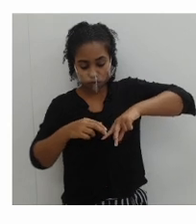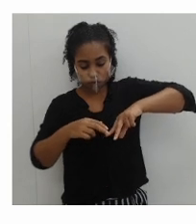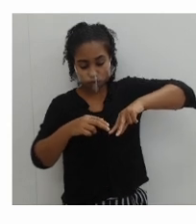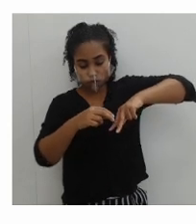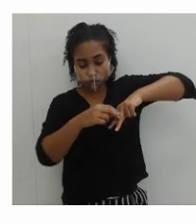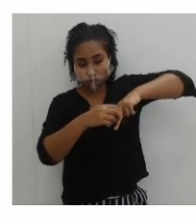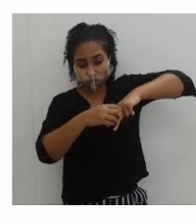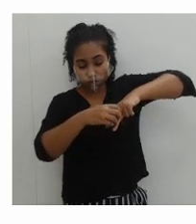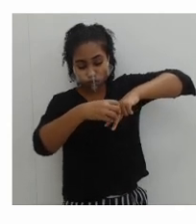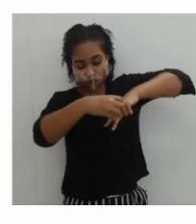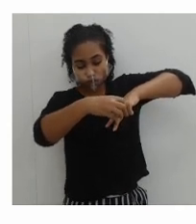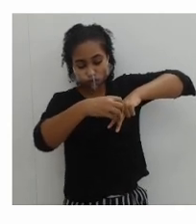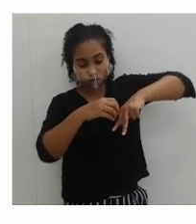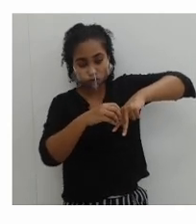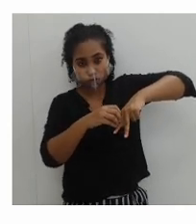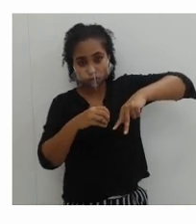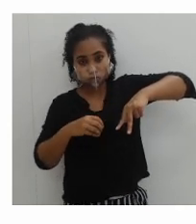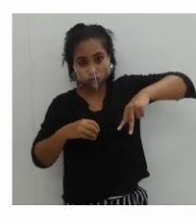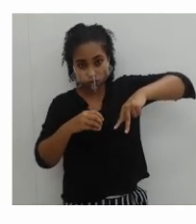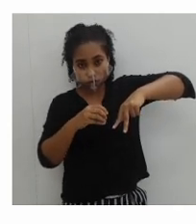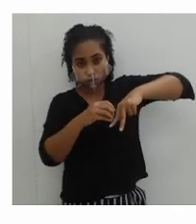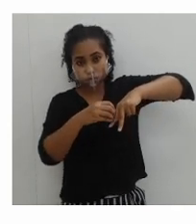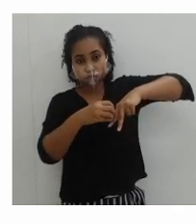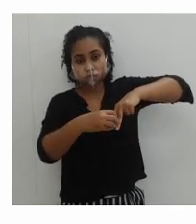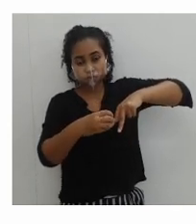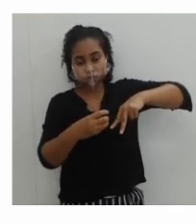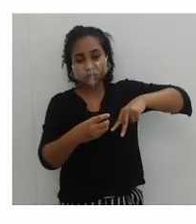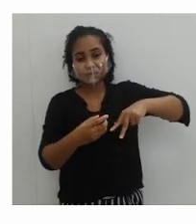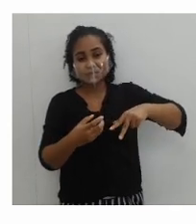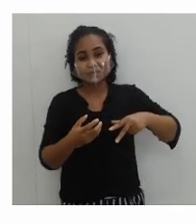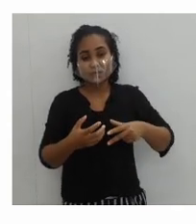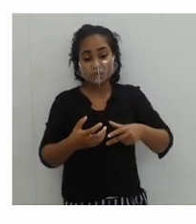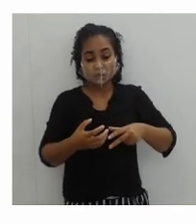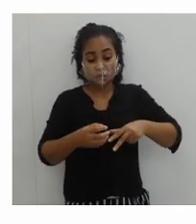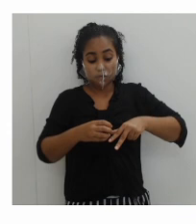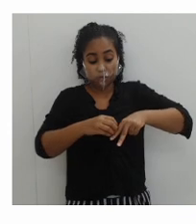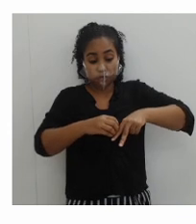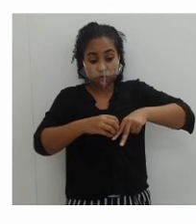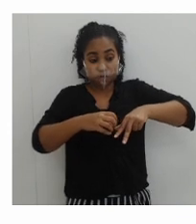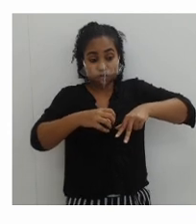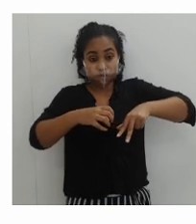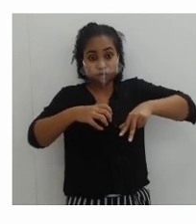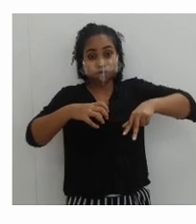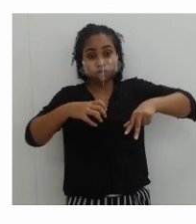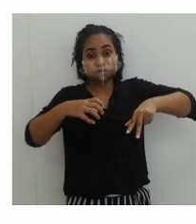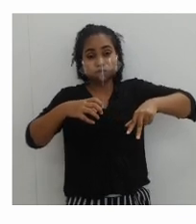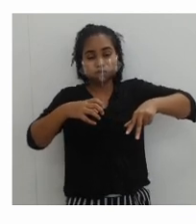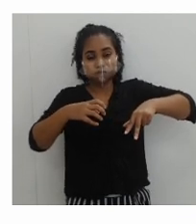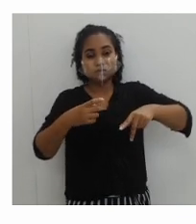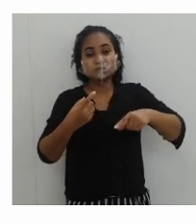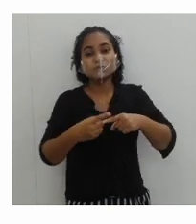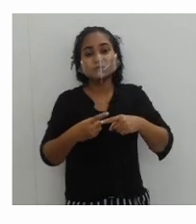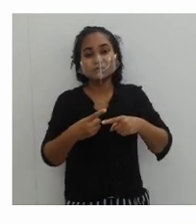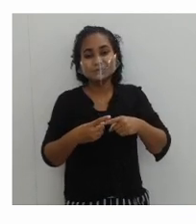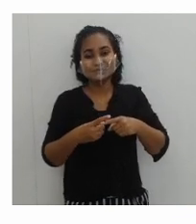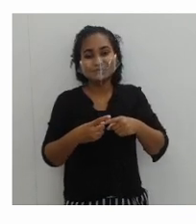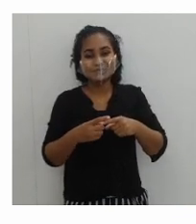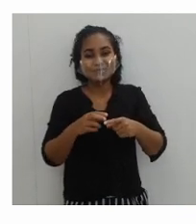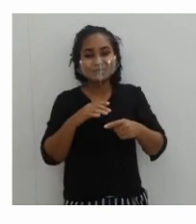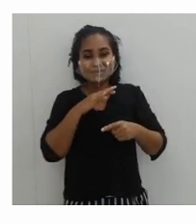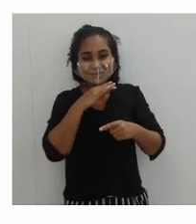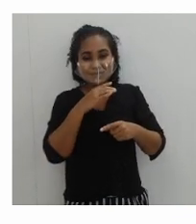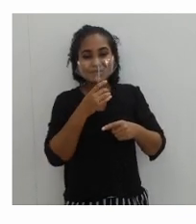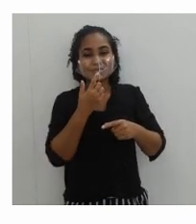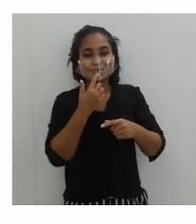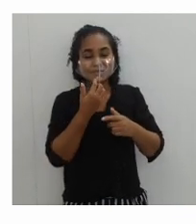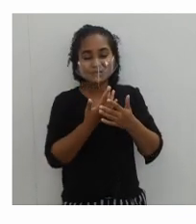larvas, elas se acumulam nos vasos linfáticos da pessoa e começa a ter esse inchaço, porque começa a destruir os vasos